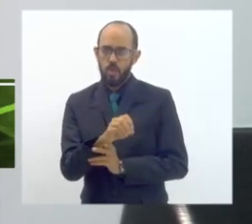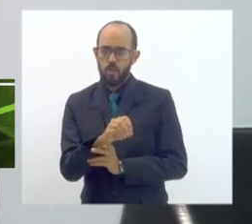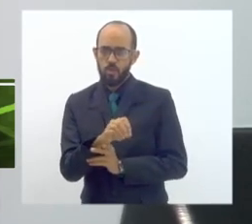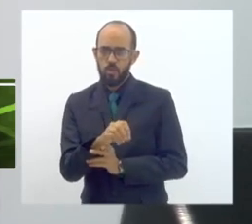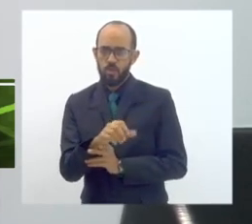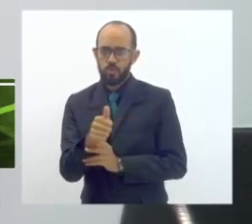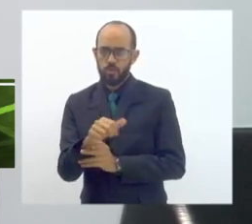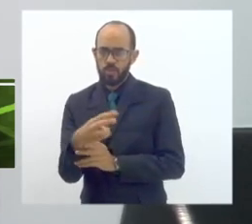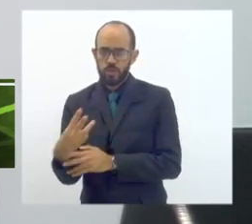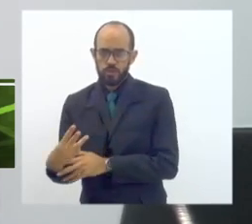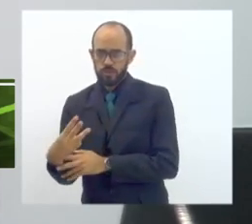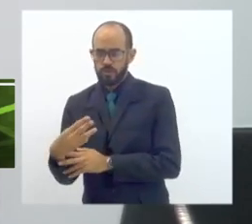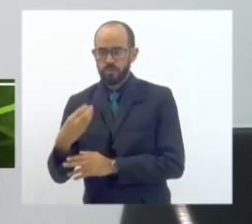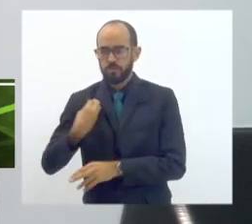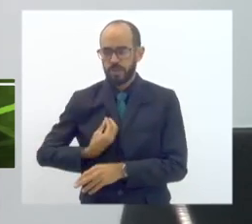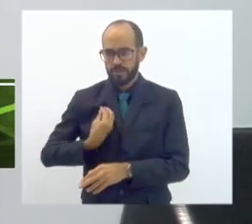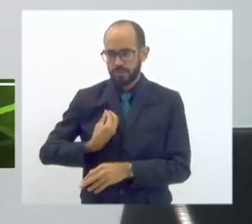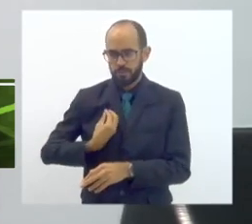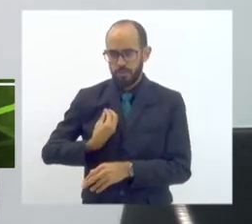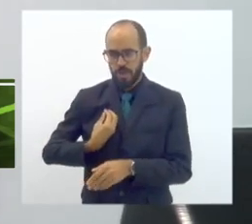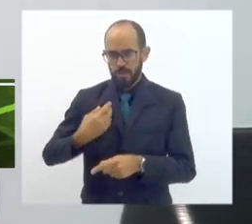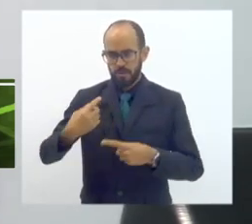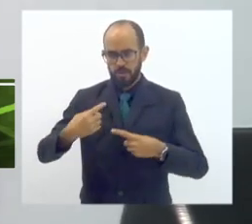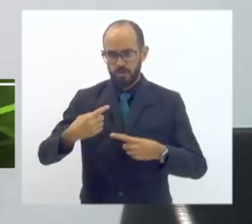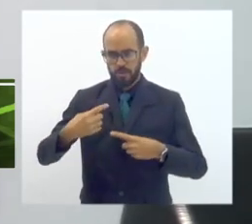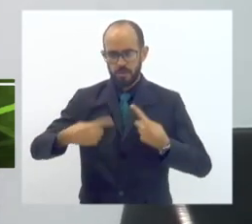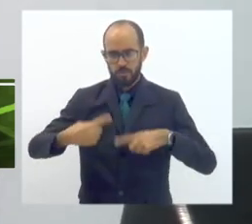pública do município.